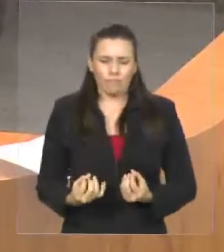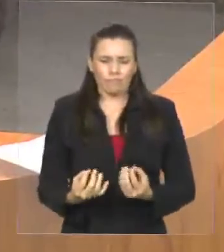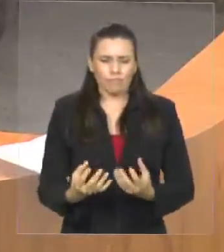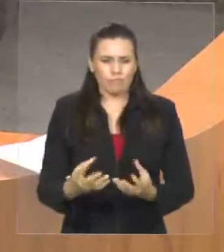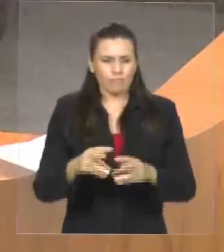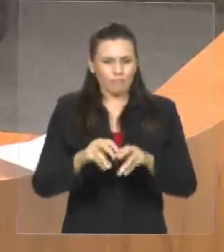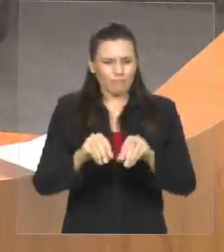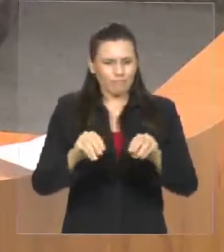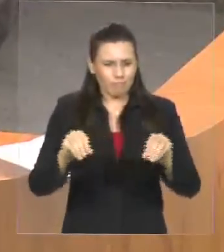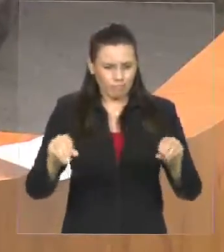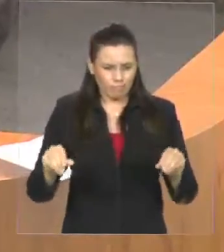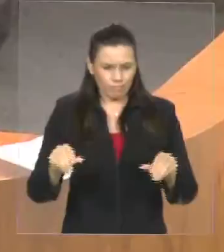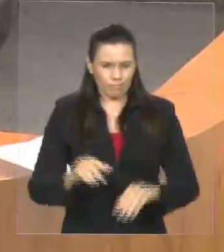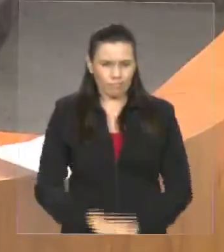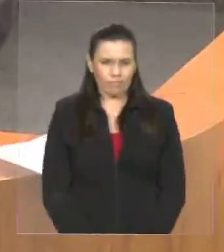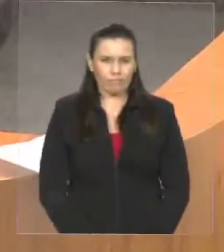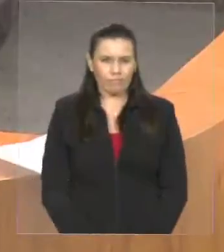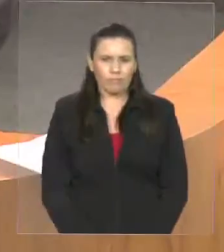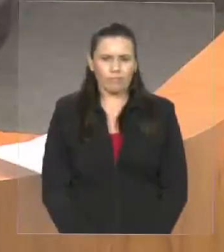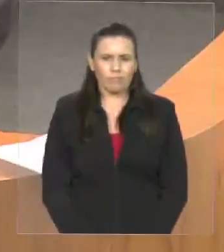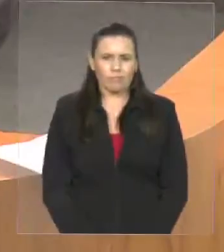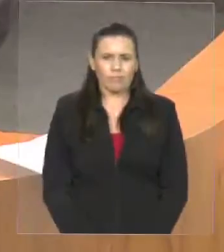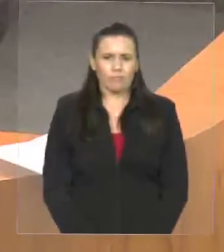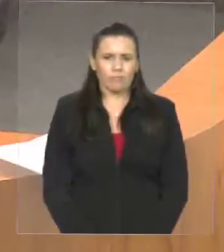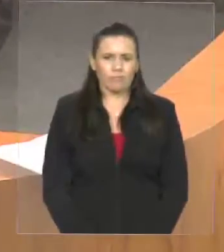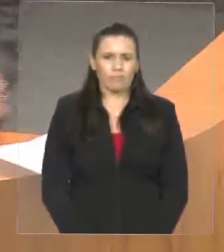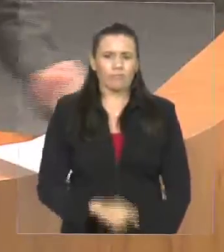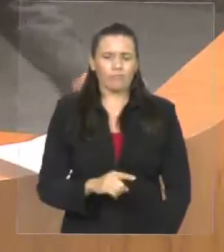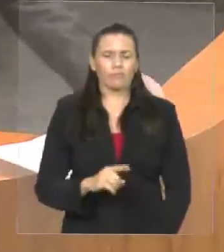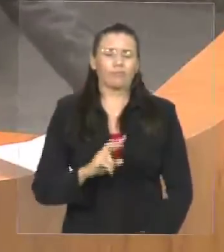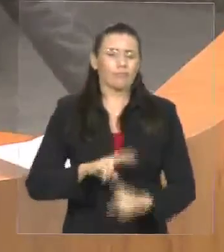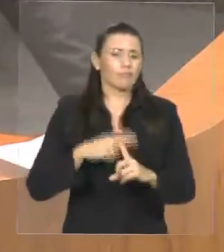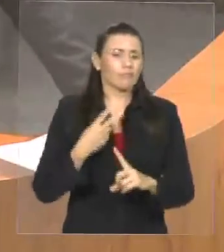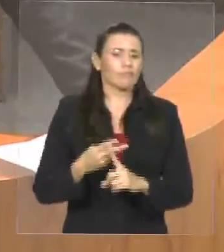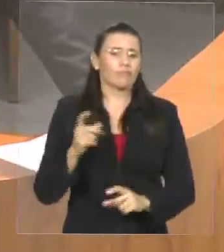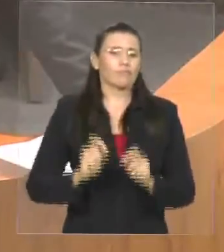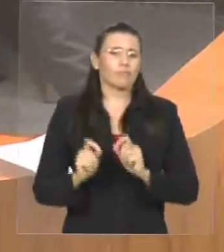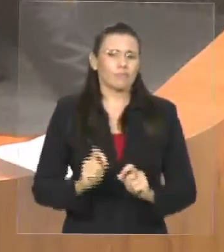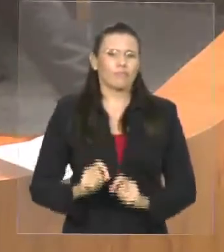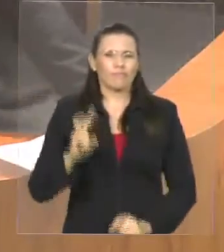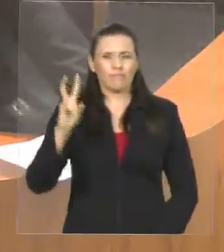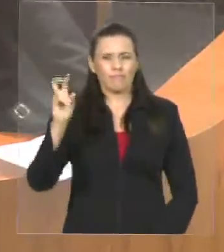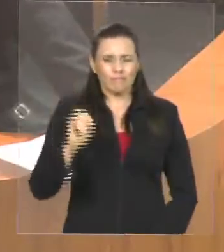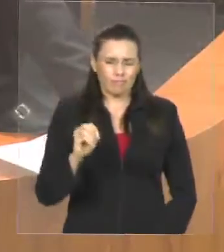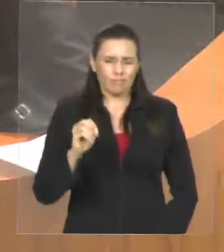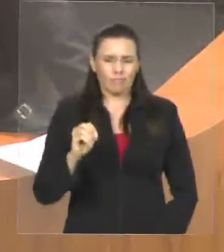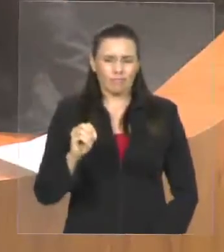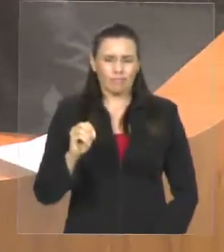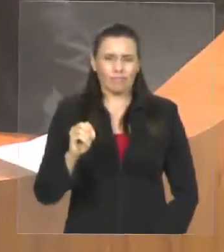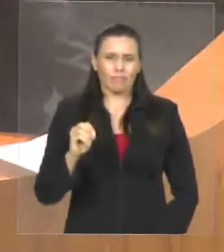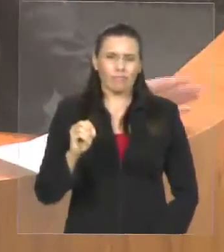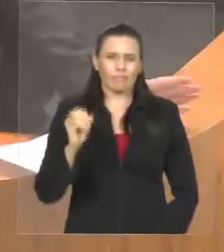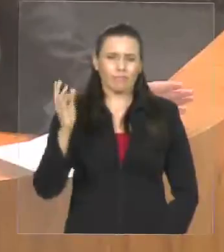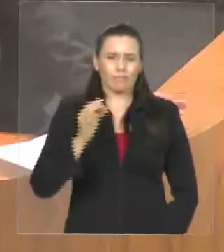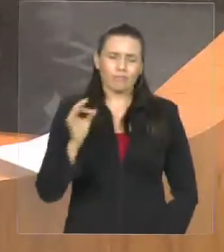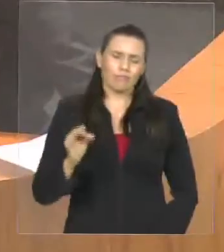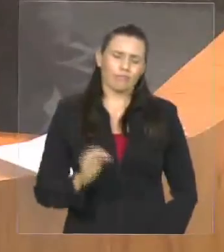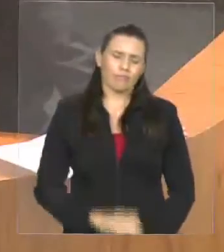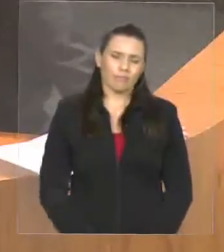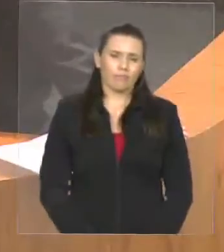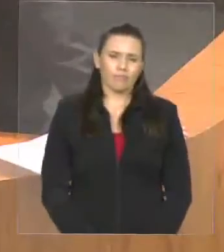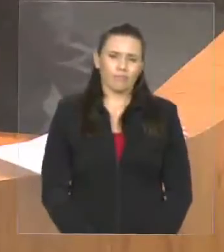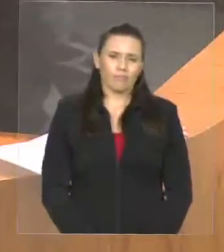aumentar 50% de ICMS, de 12% para 18%. Os serviços de comunicação, que tanto